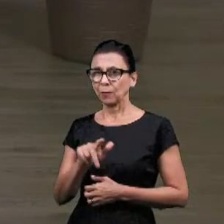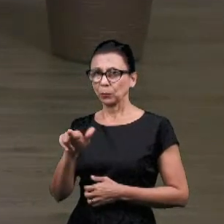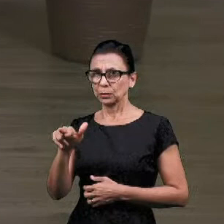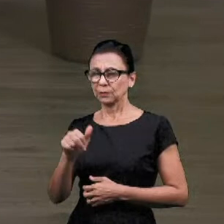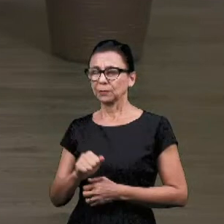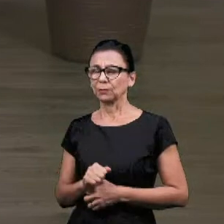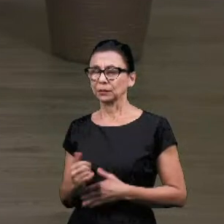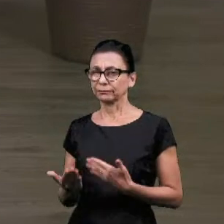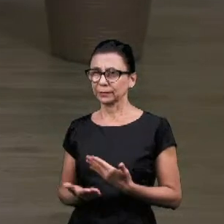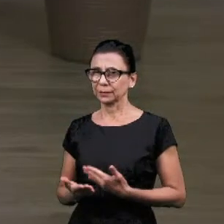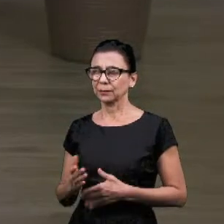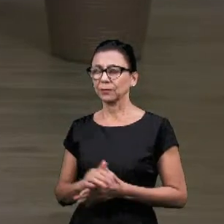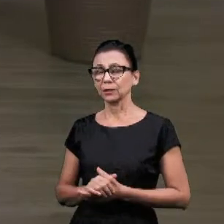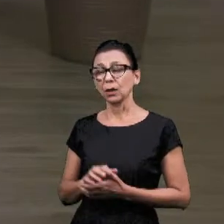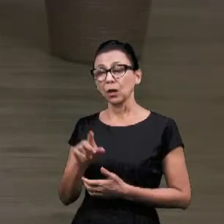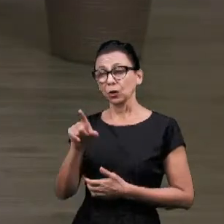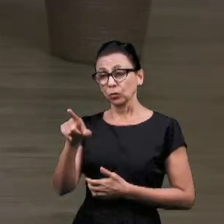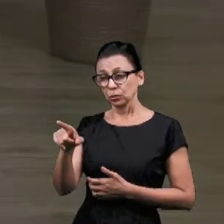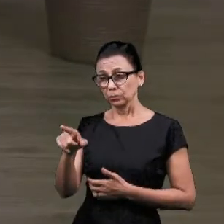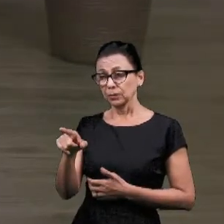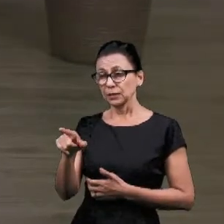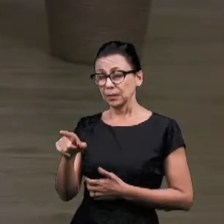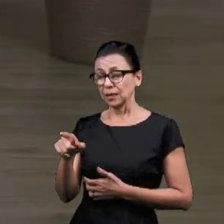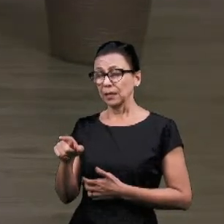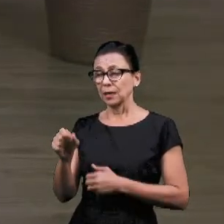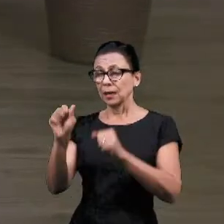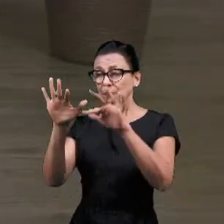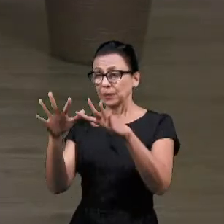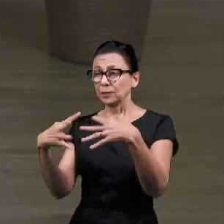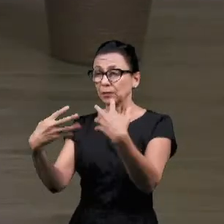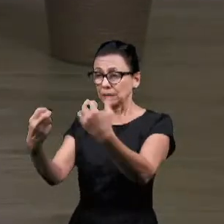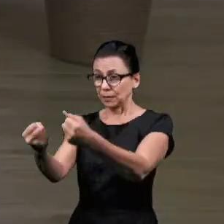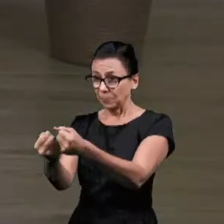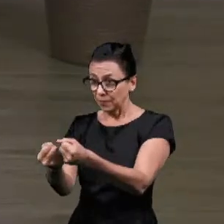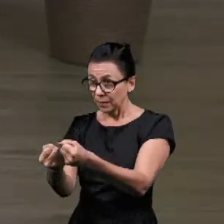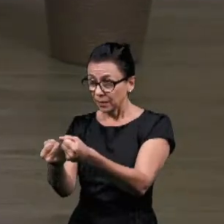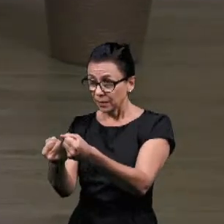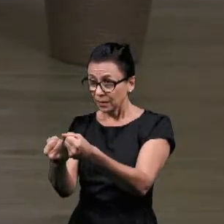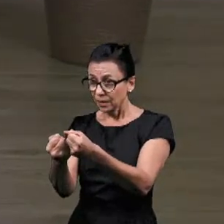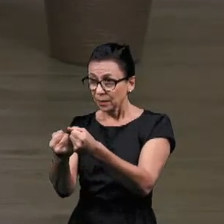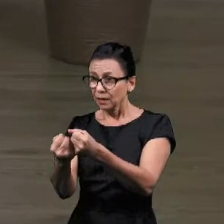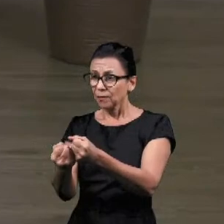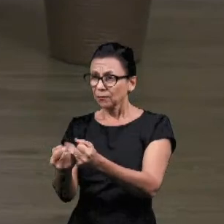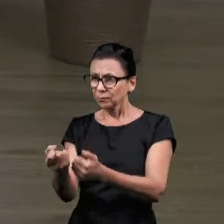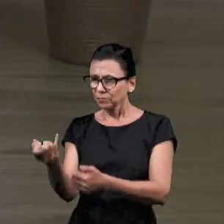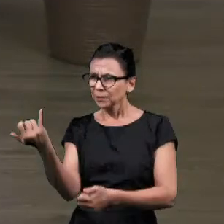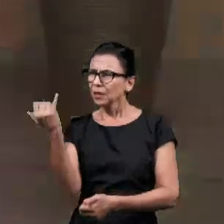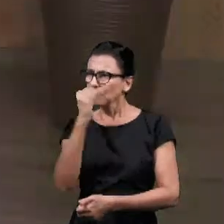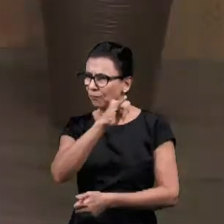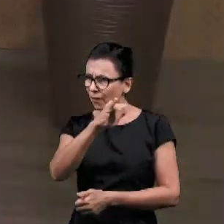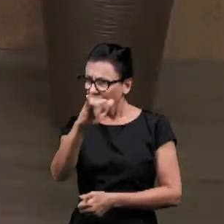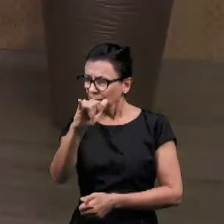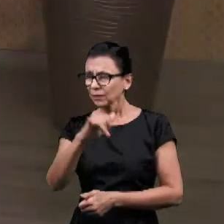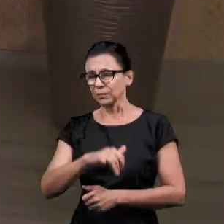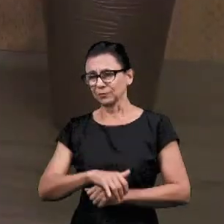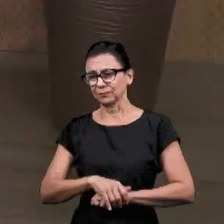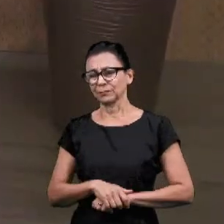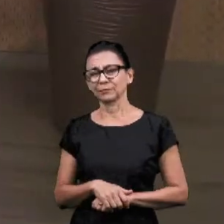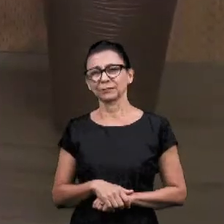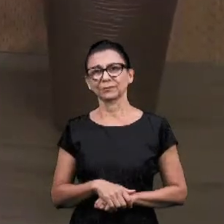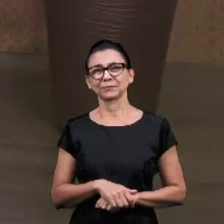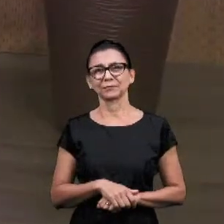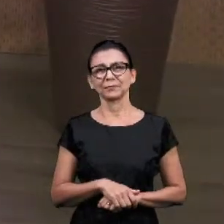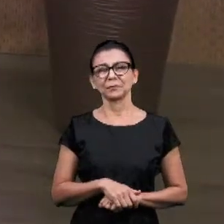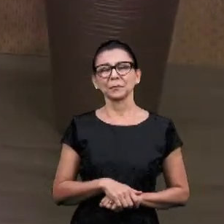pastor. Compartilha com o pastor. Compartilha. Porque quando veio a luta, você veio, você conversou. E vou dizer uma coisa, quando uma ovelha traz